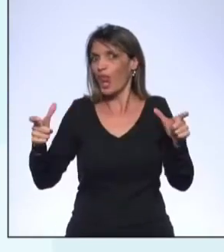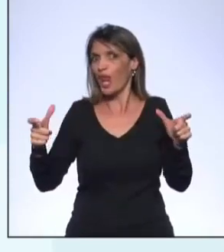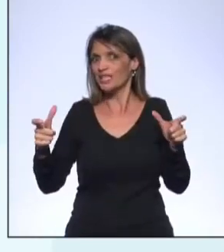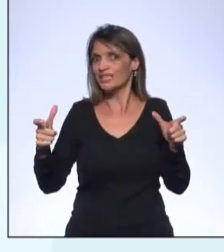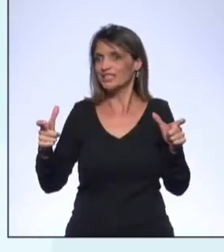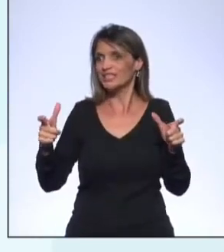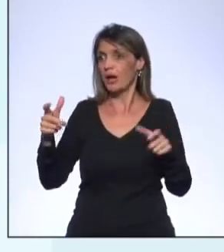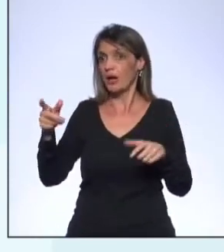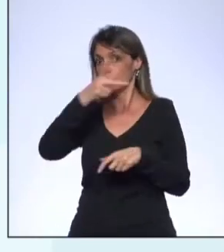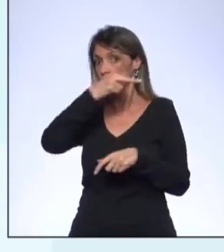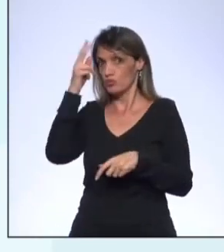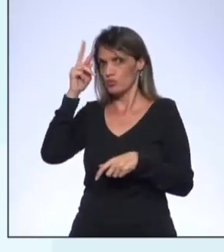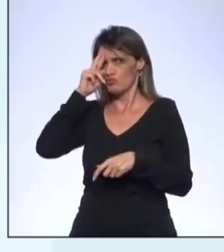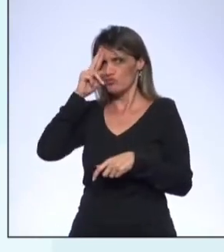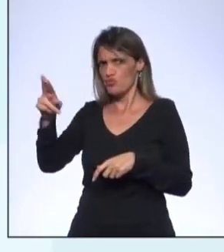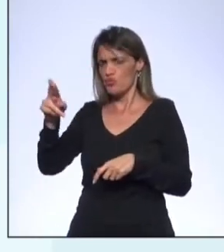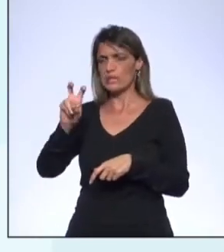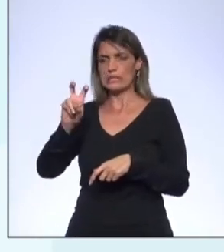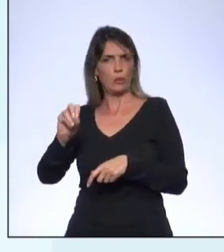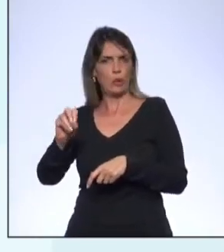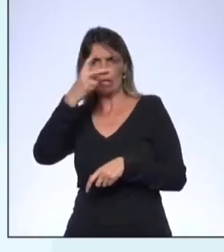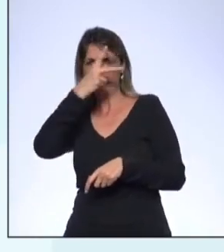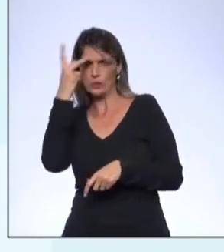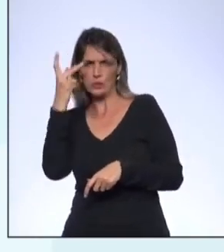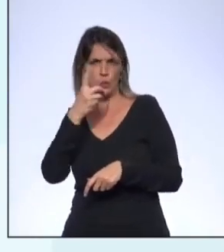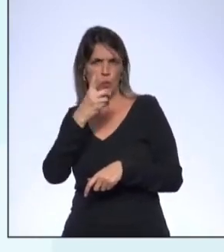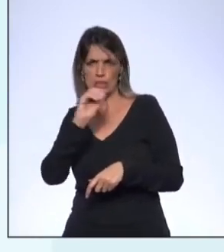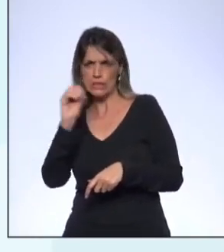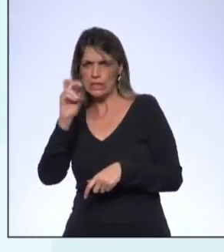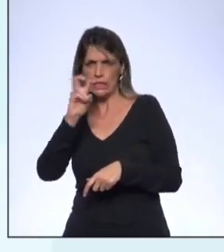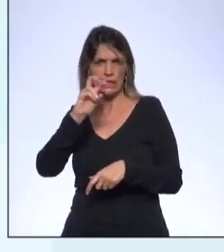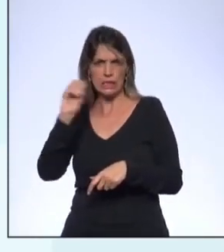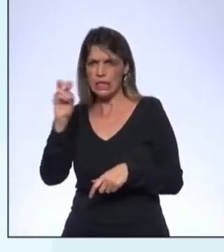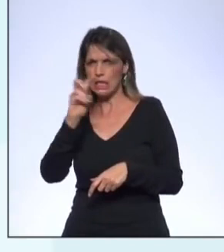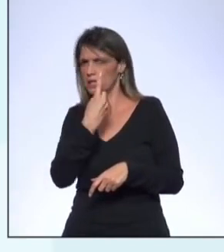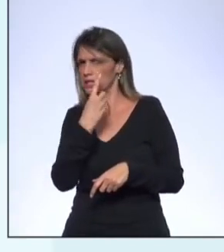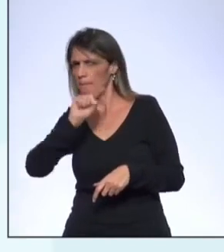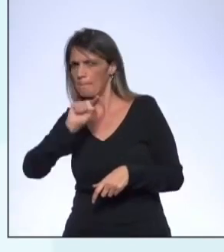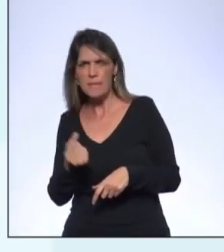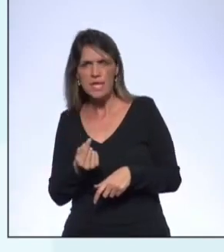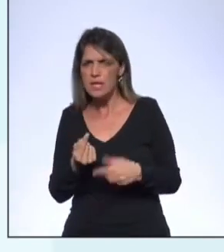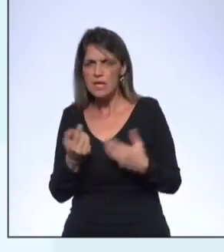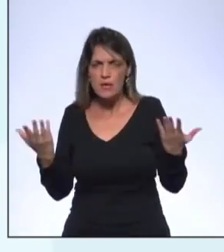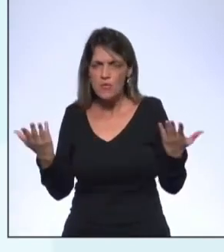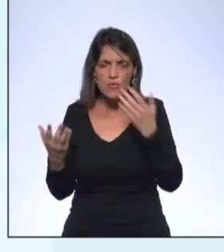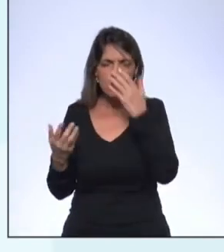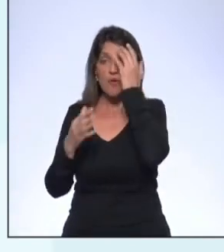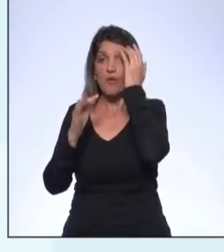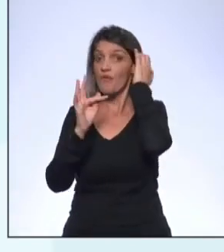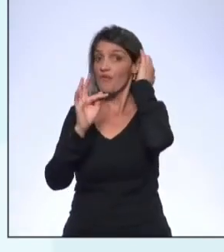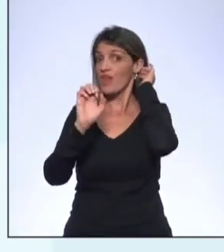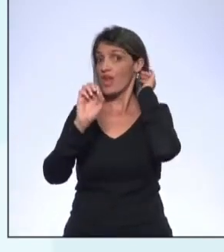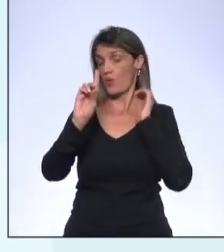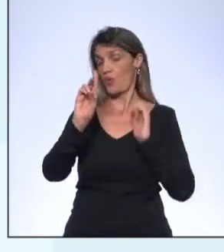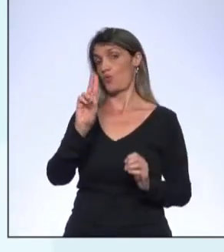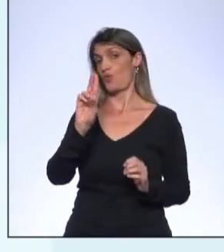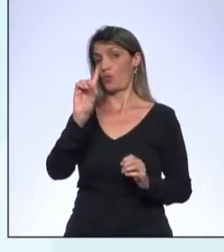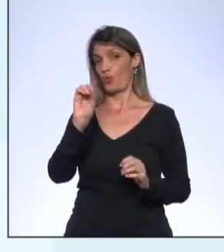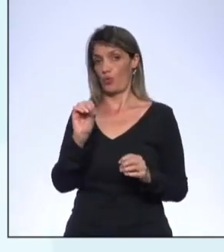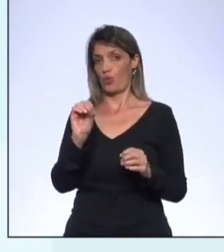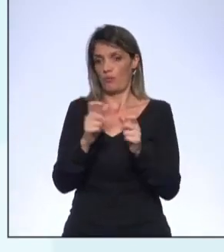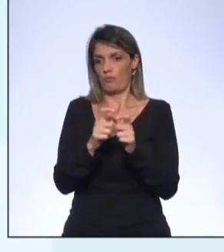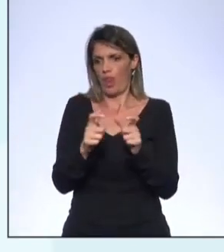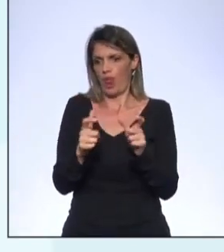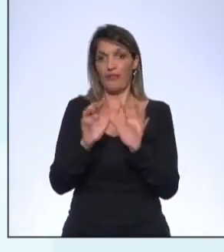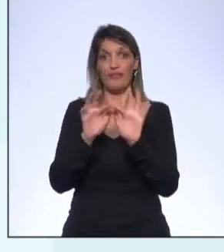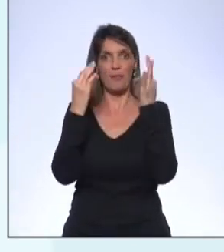tinha 50 pessoas, ou 100, ou 500, ou 1000, né? Essa quantidade vai crescendo, né? Porque famílias